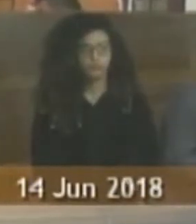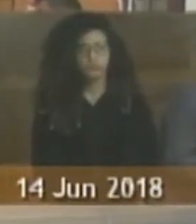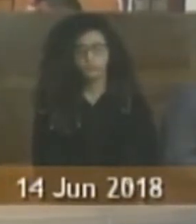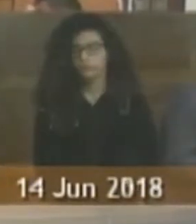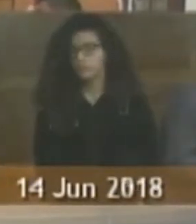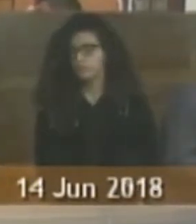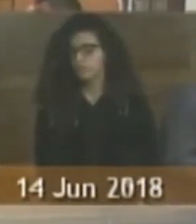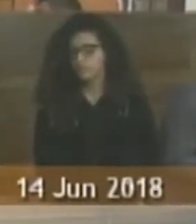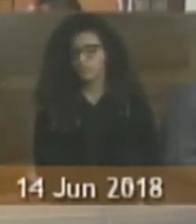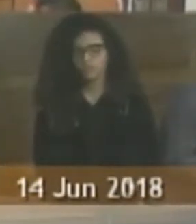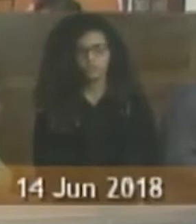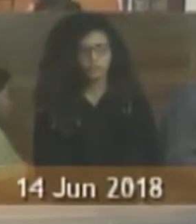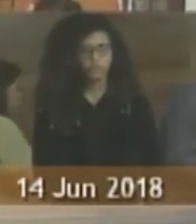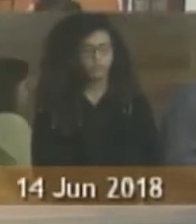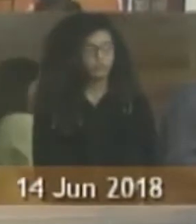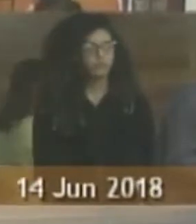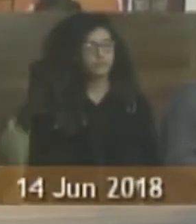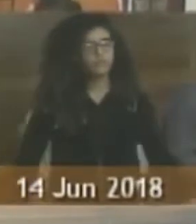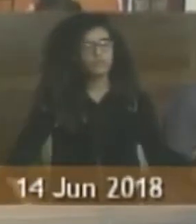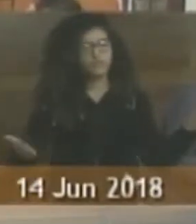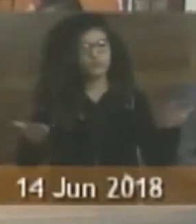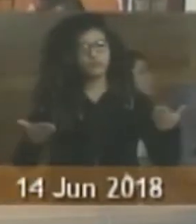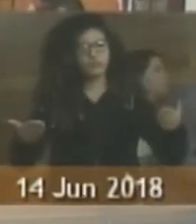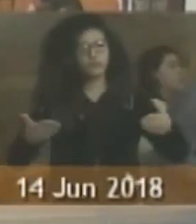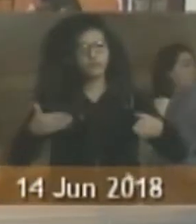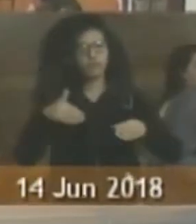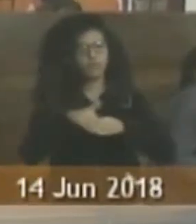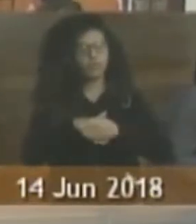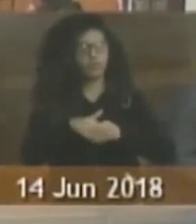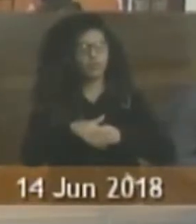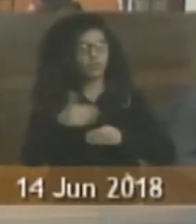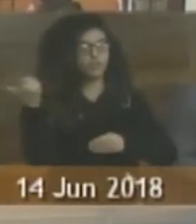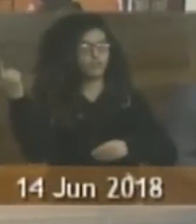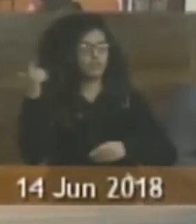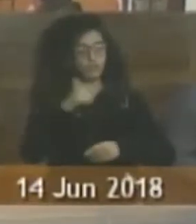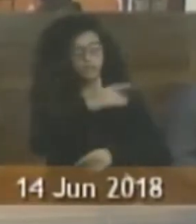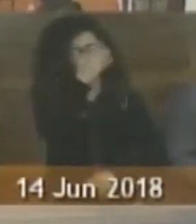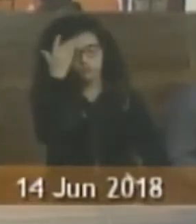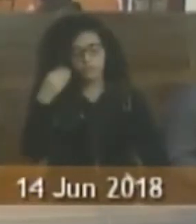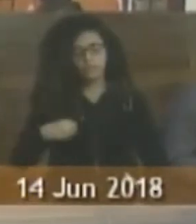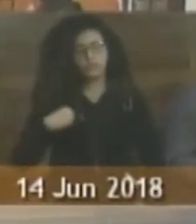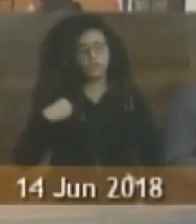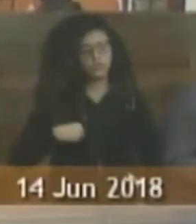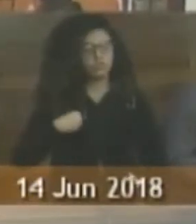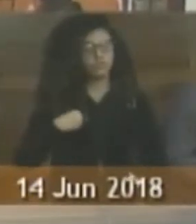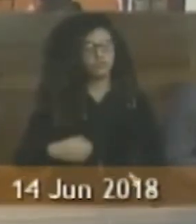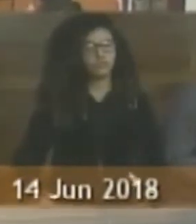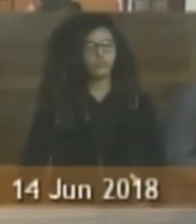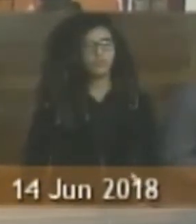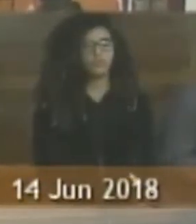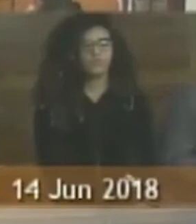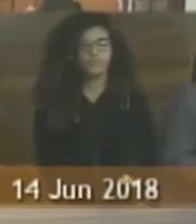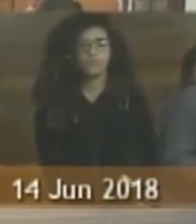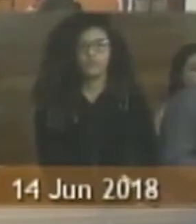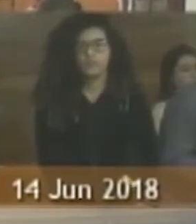Aprovado por 9 votos. Bem, vamos entrar na ordem do dia e faremos a recomposição de quórum.